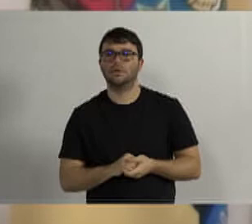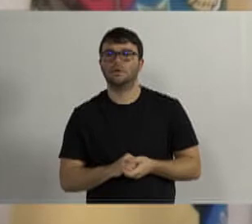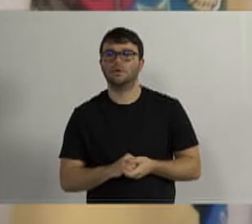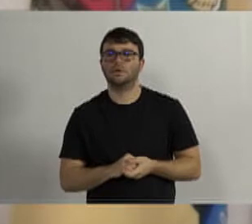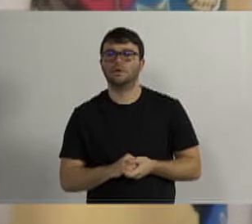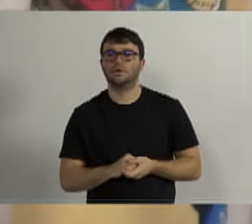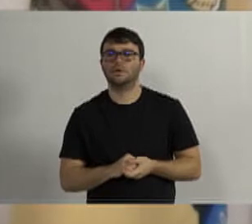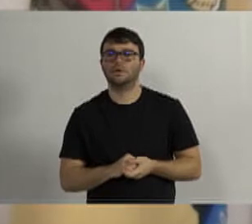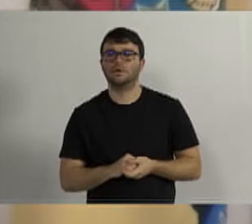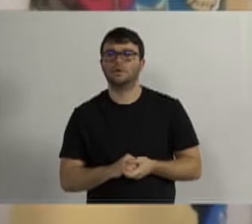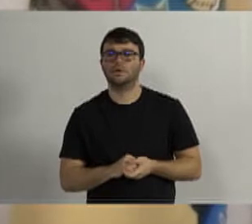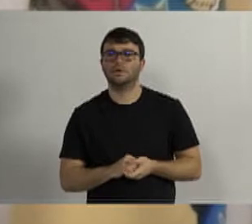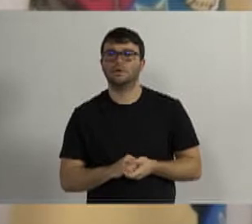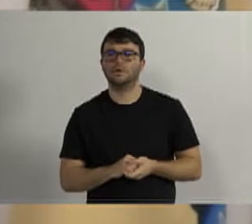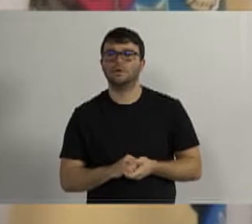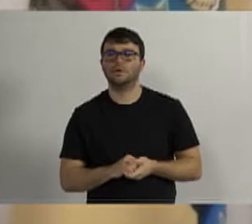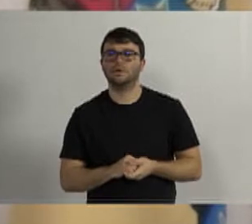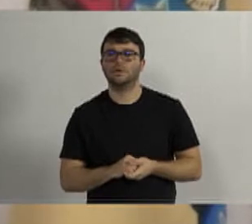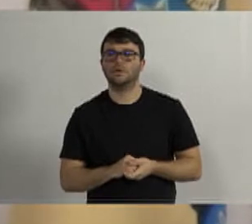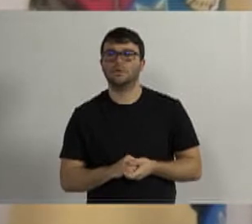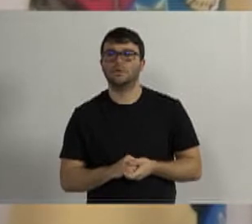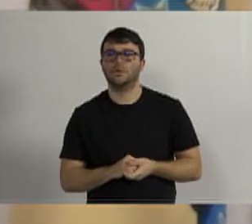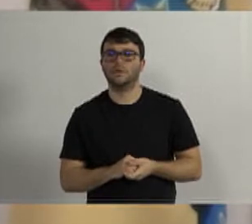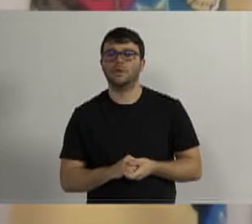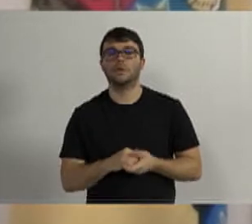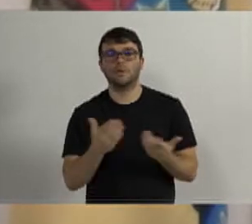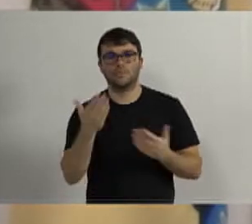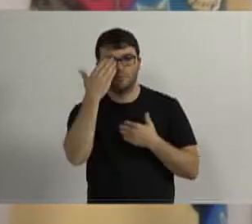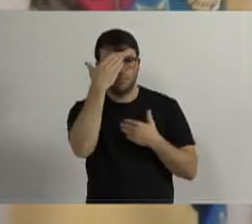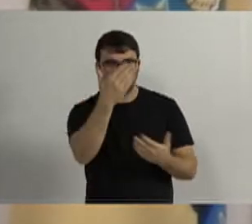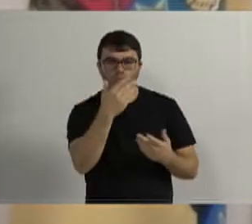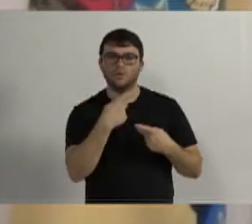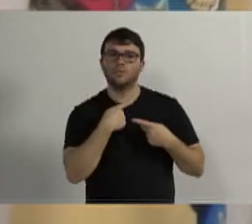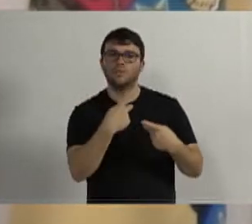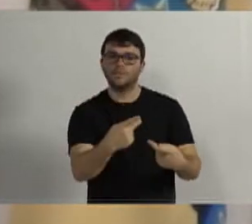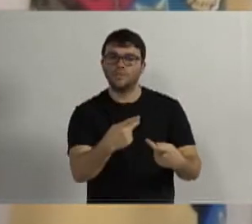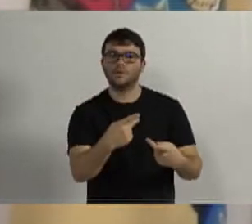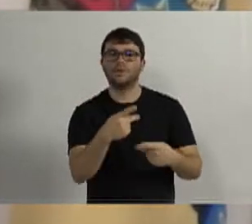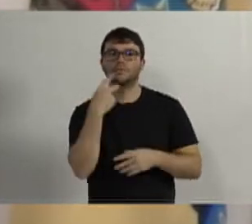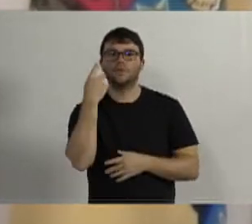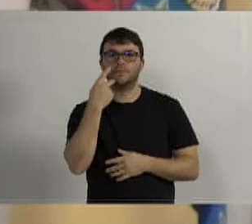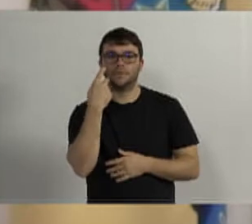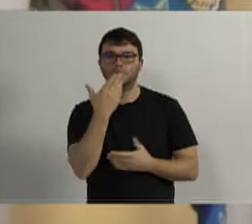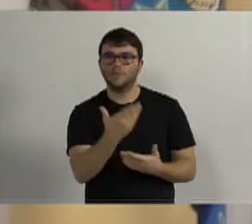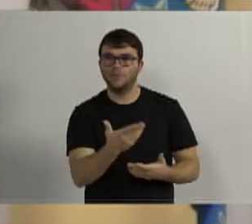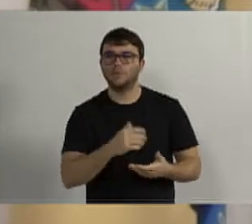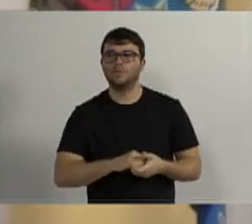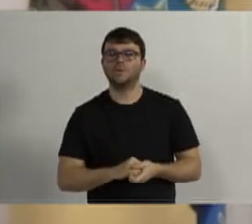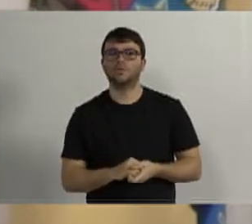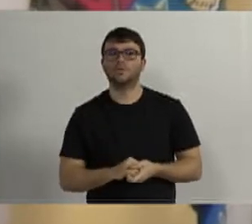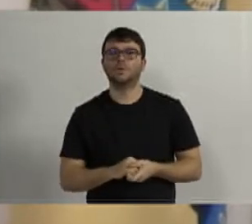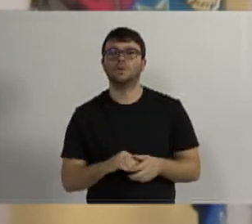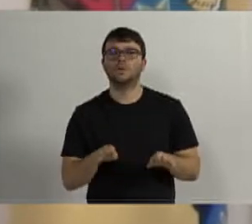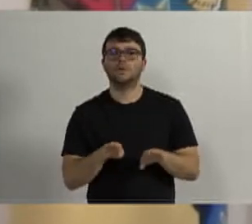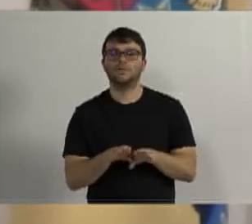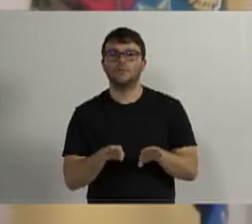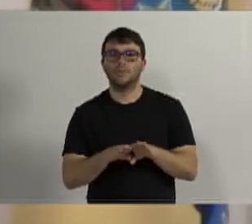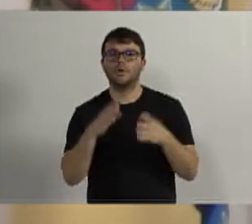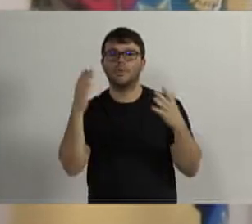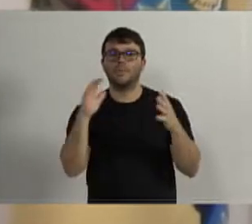TV Legislativa né Agradecer o convite Vereador e parabenizar pela